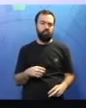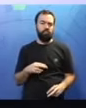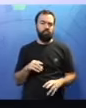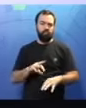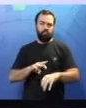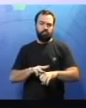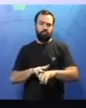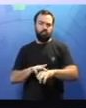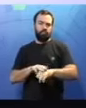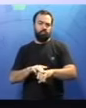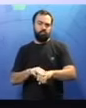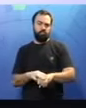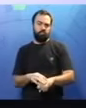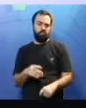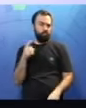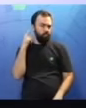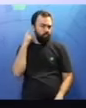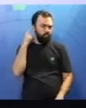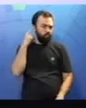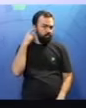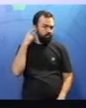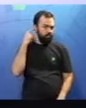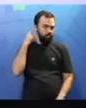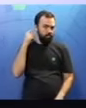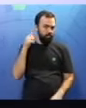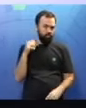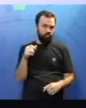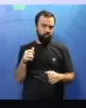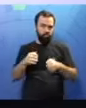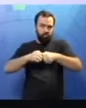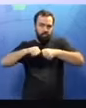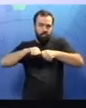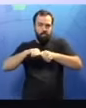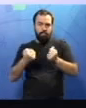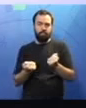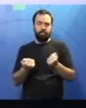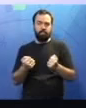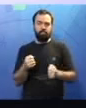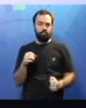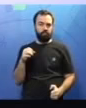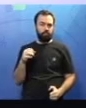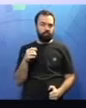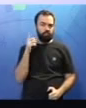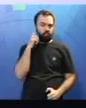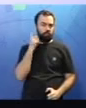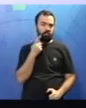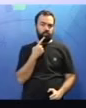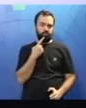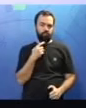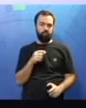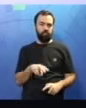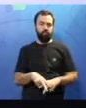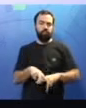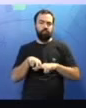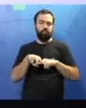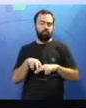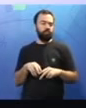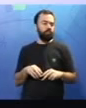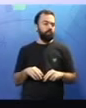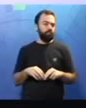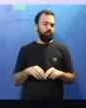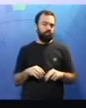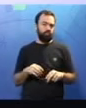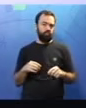gerar dano, né? Danificar o aparelho auditivo, causando surdez. Ela também prejudica no sentido